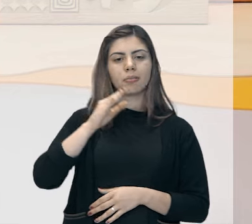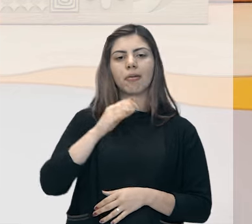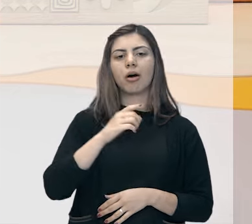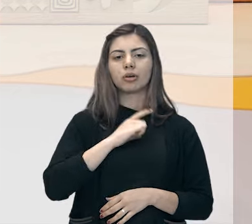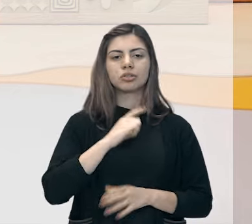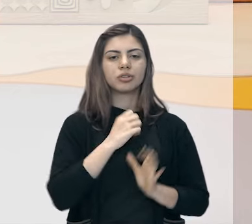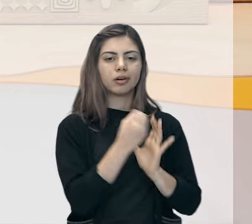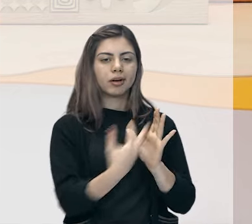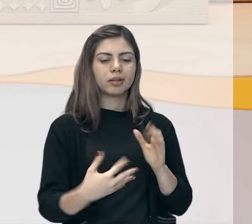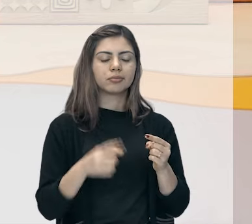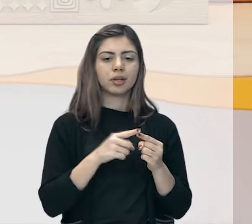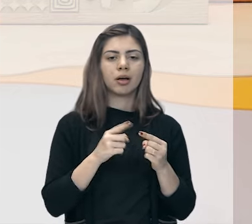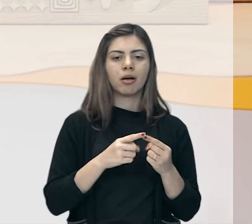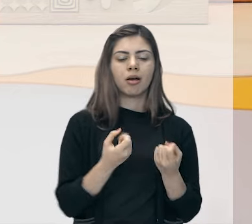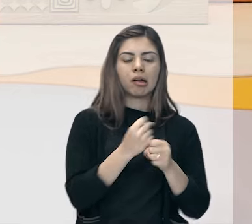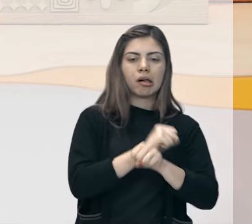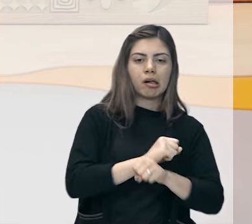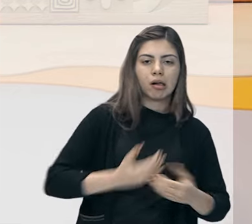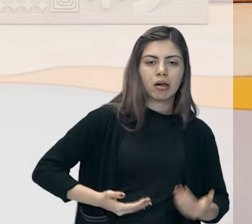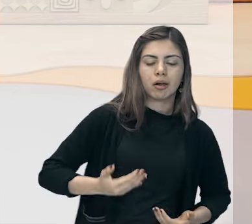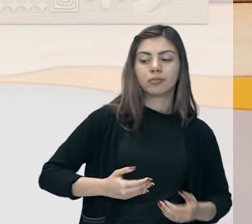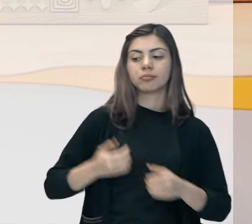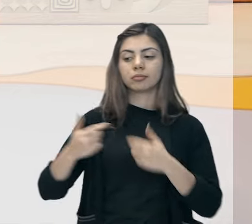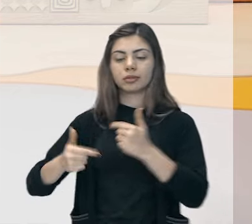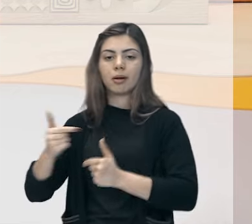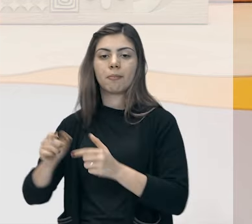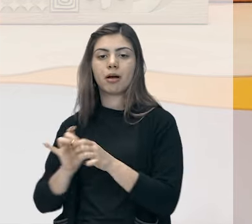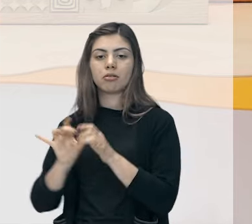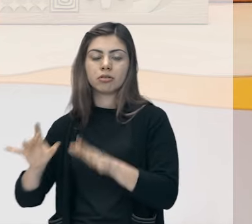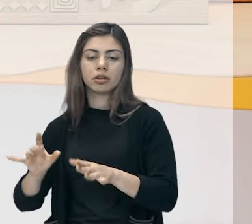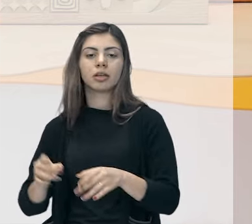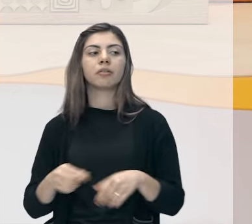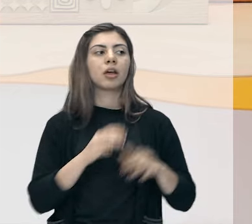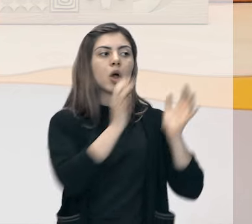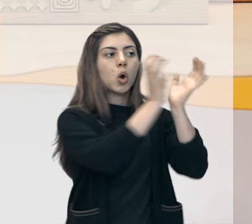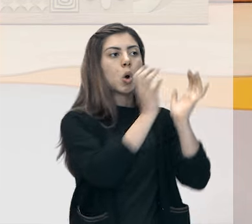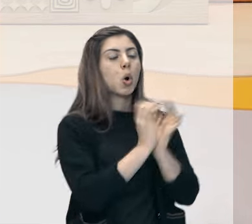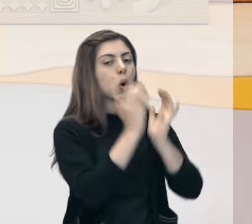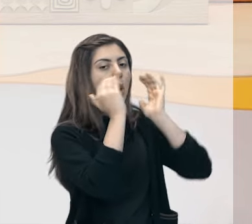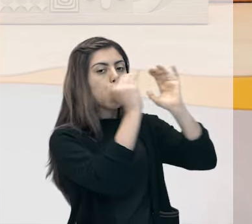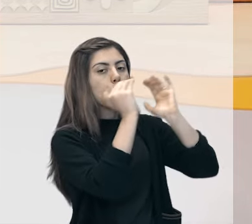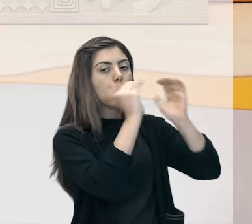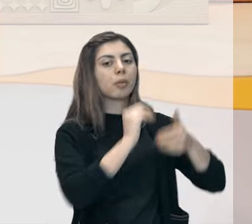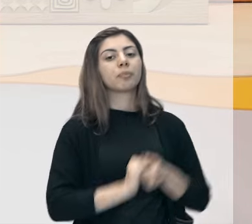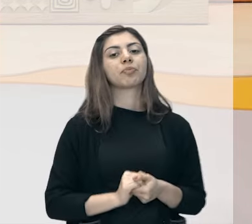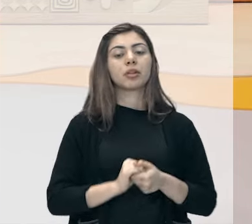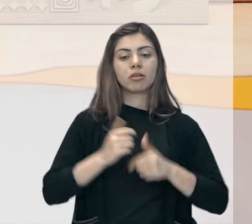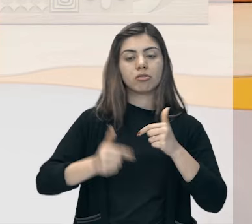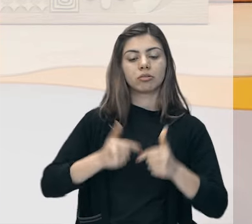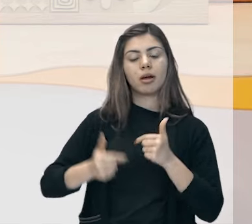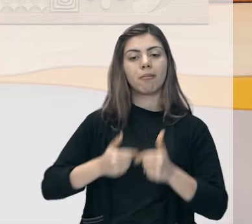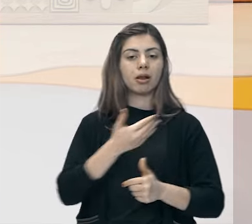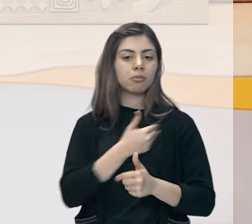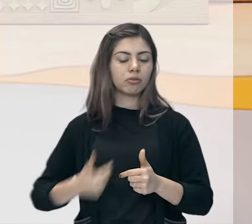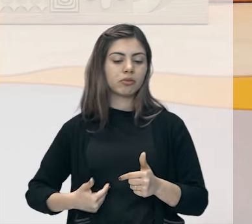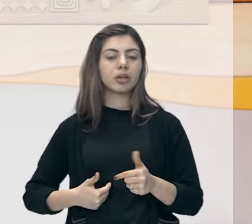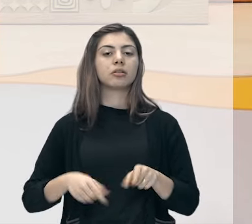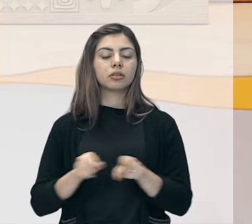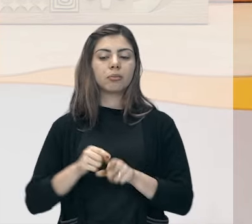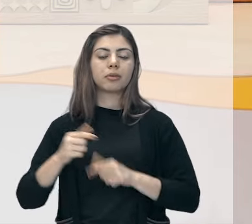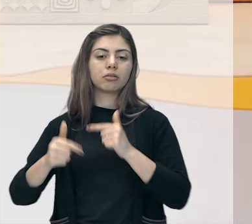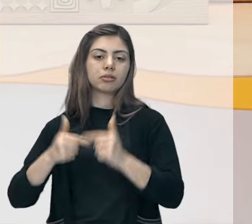A escravidão, o trabalho livre, a servidão, o trabalho governamental e também o